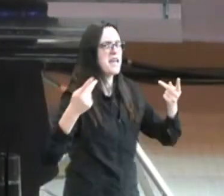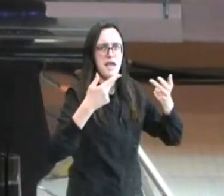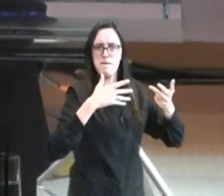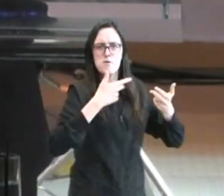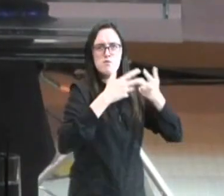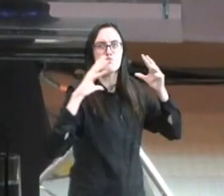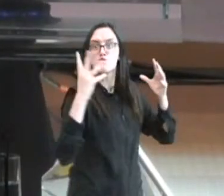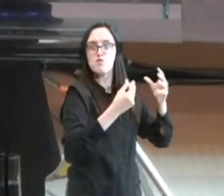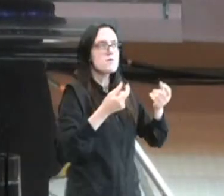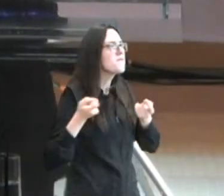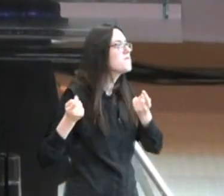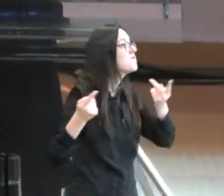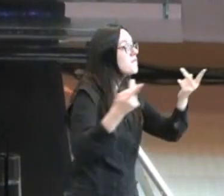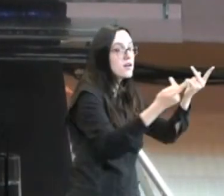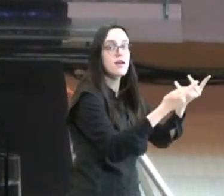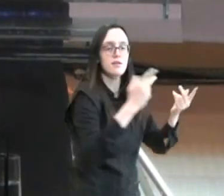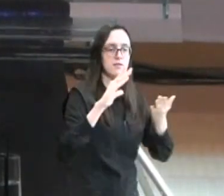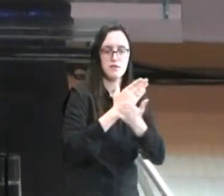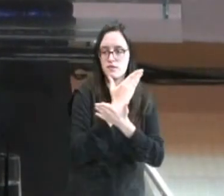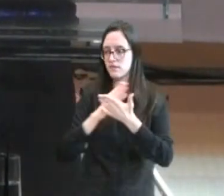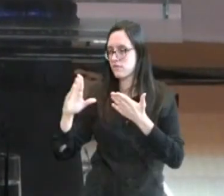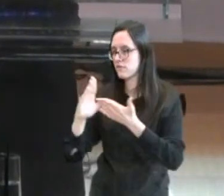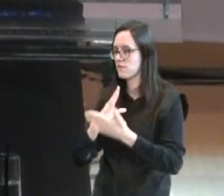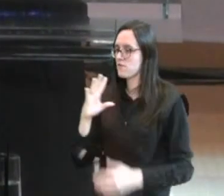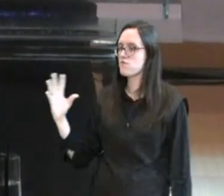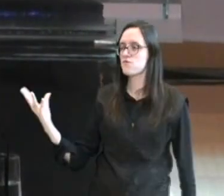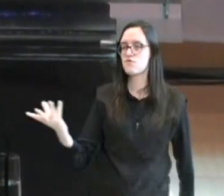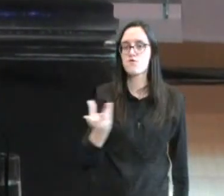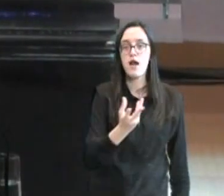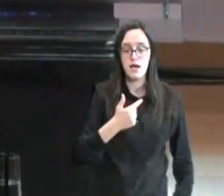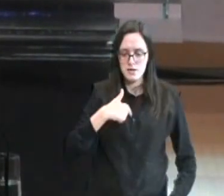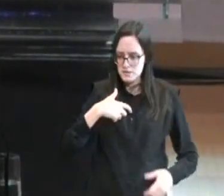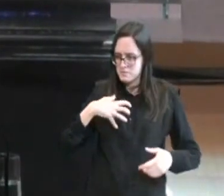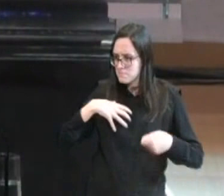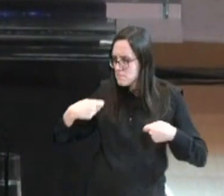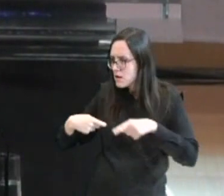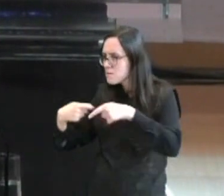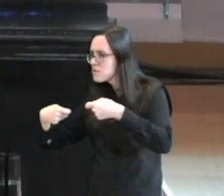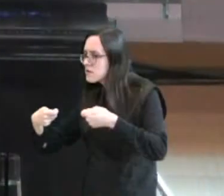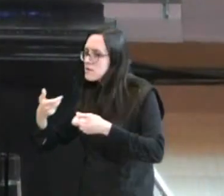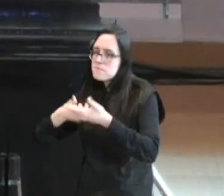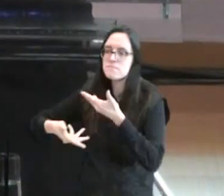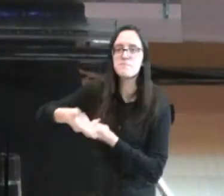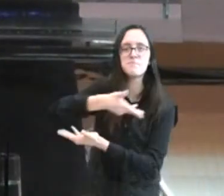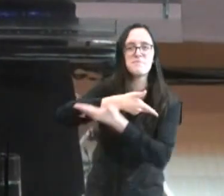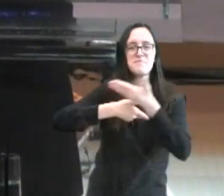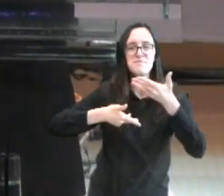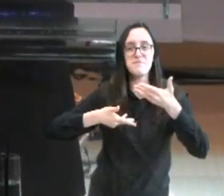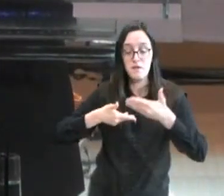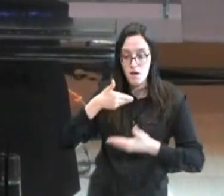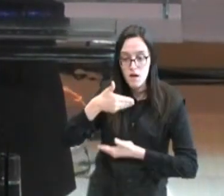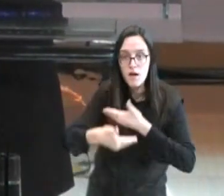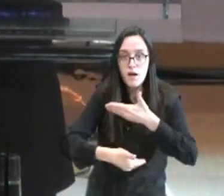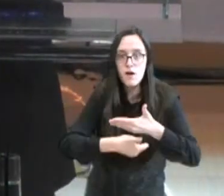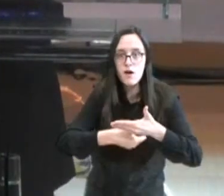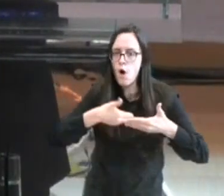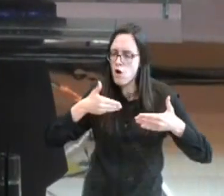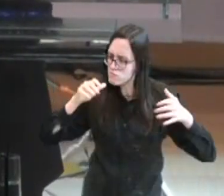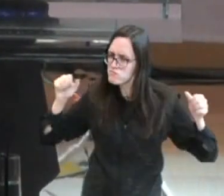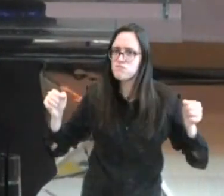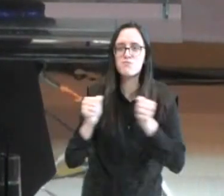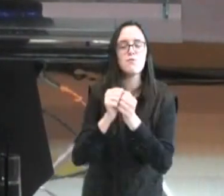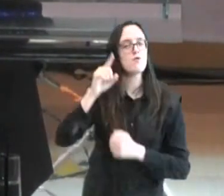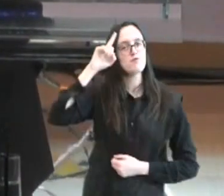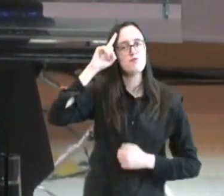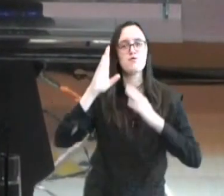e repartiam com todos segundo as suas necessidades. E perseverando unânimes todos os dias